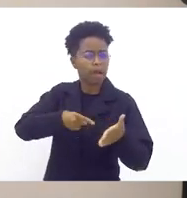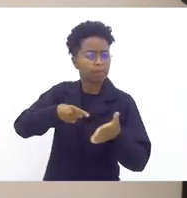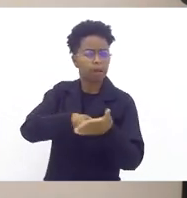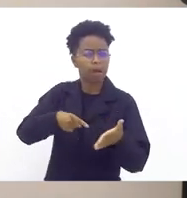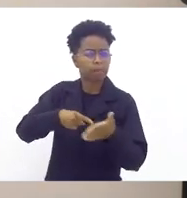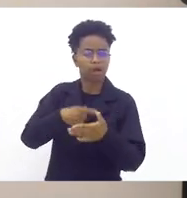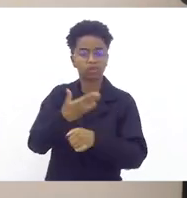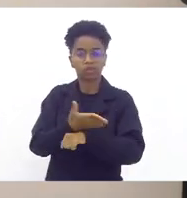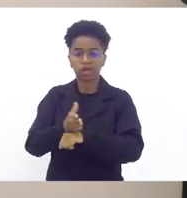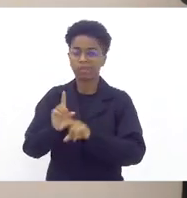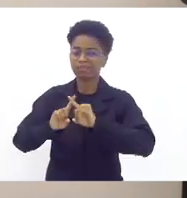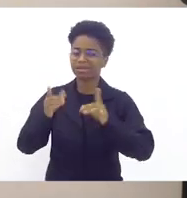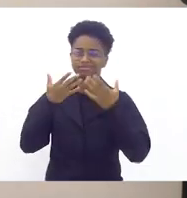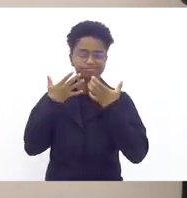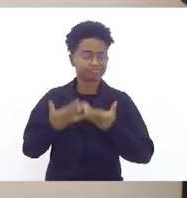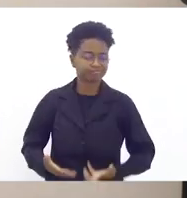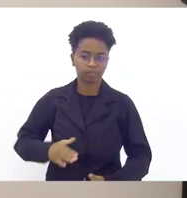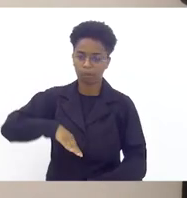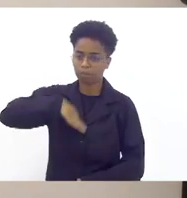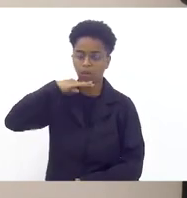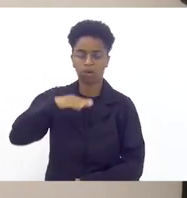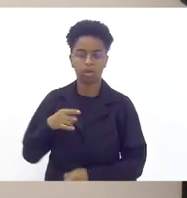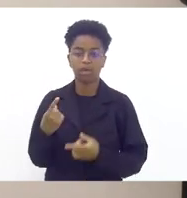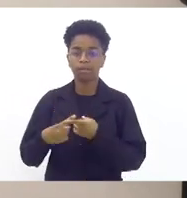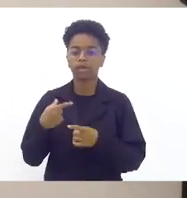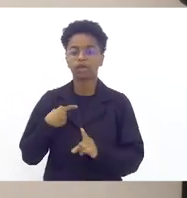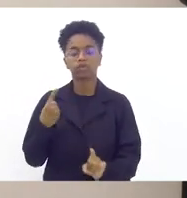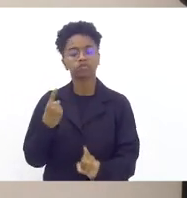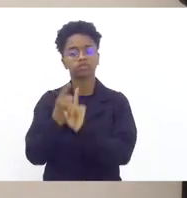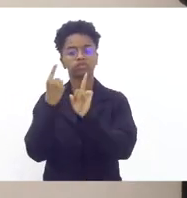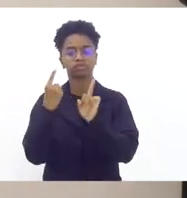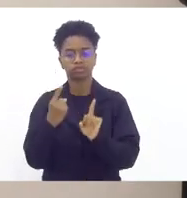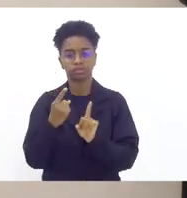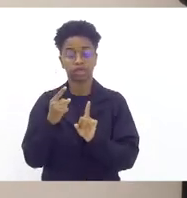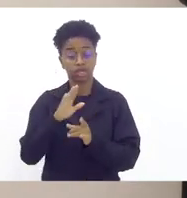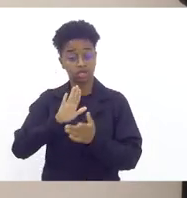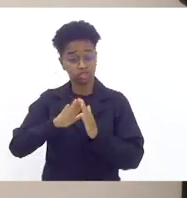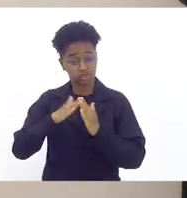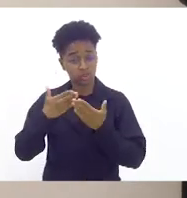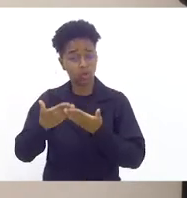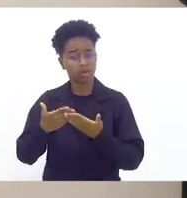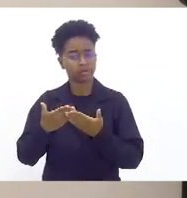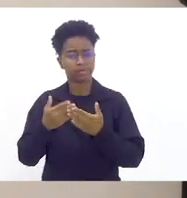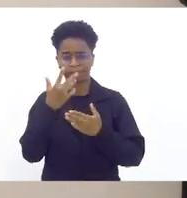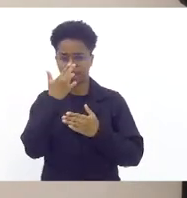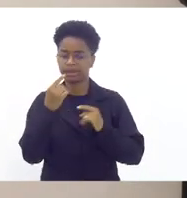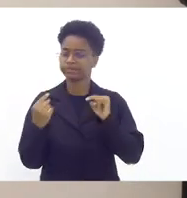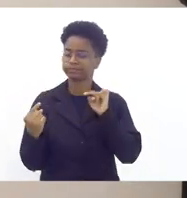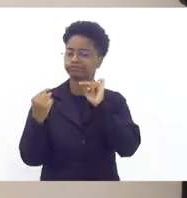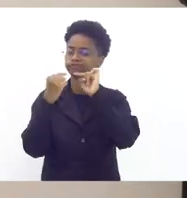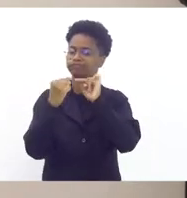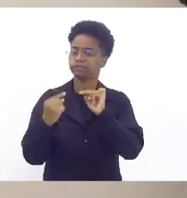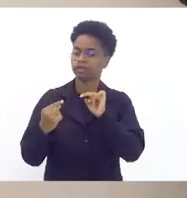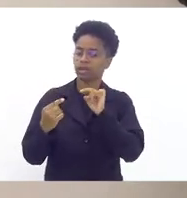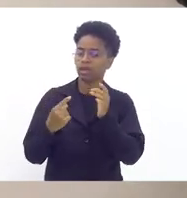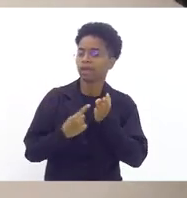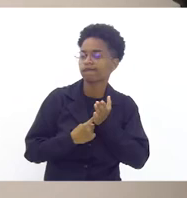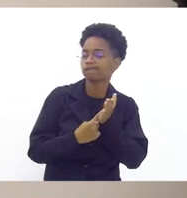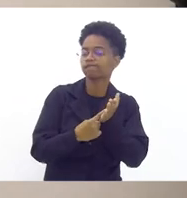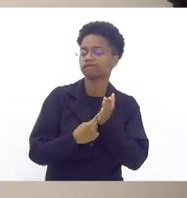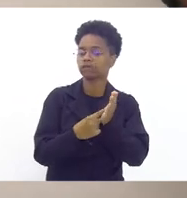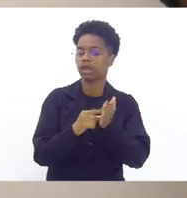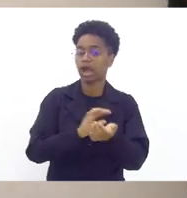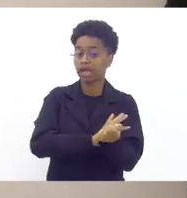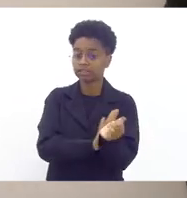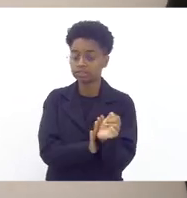isso é cansativo. Eu consigo identificar que as escolas têm compactuado com o racismo, têm violado